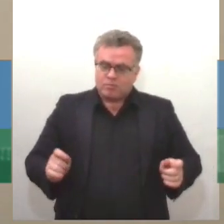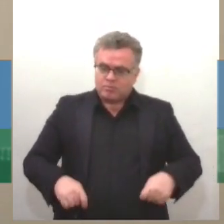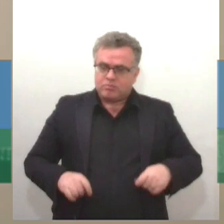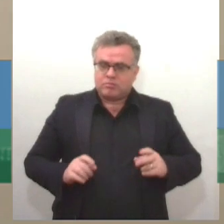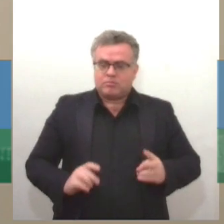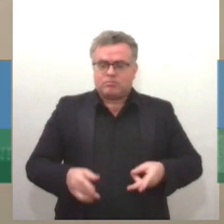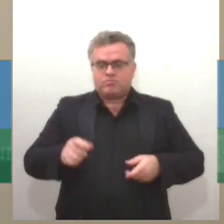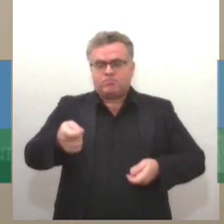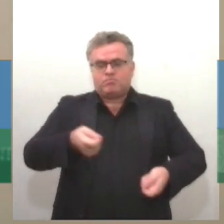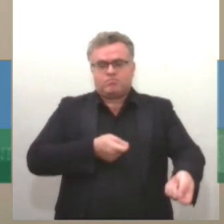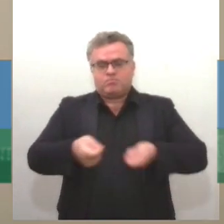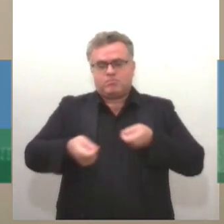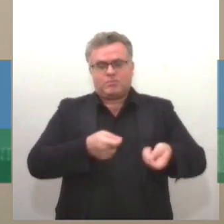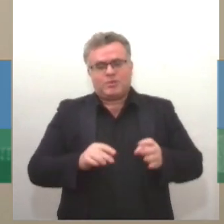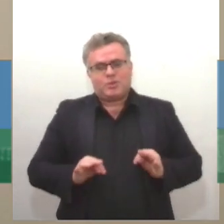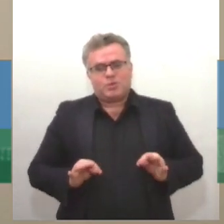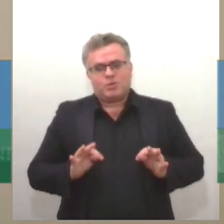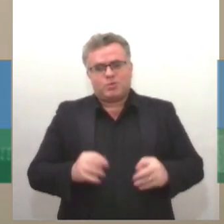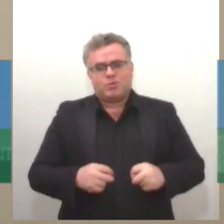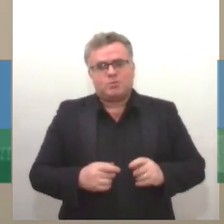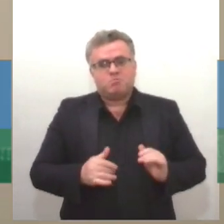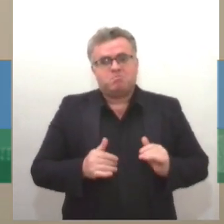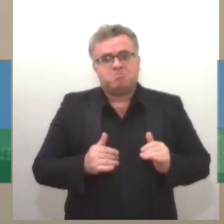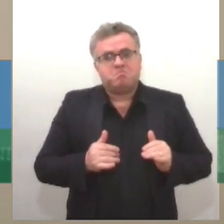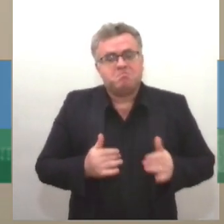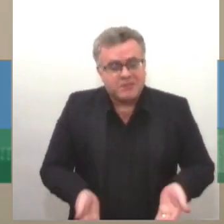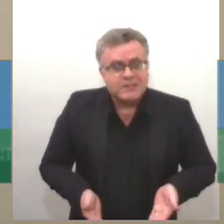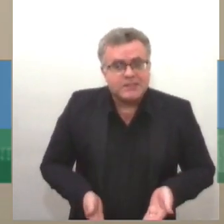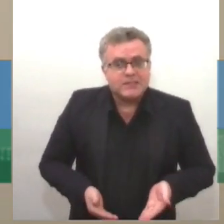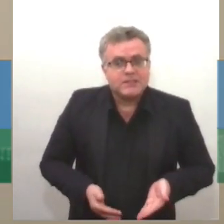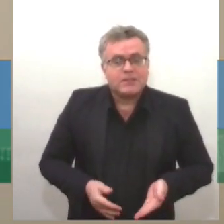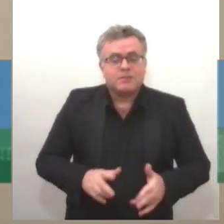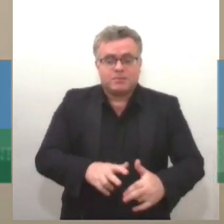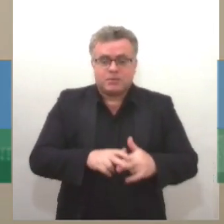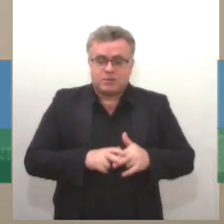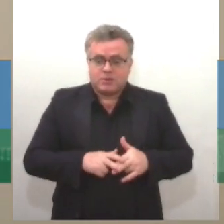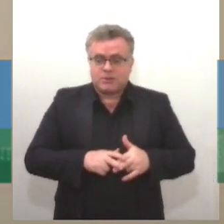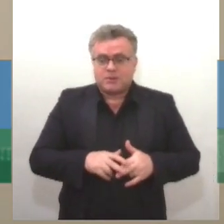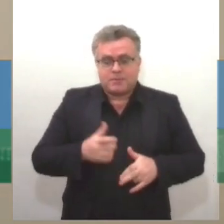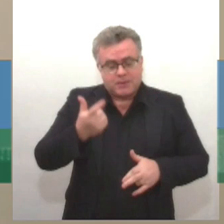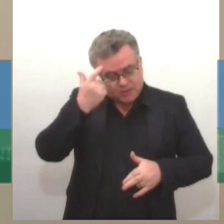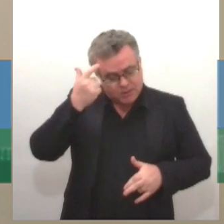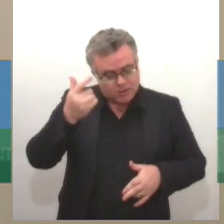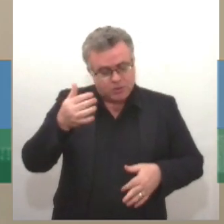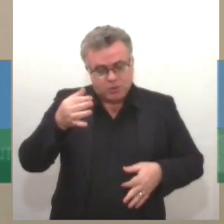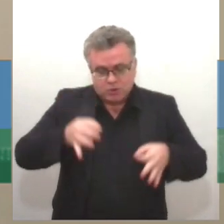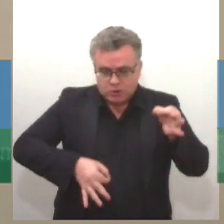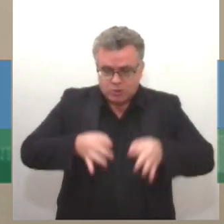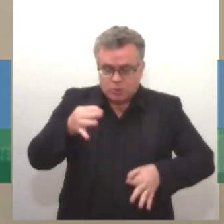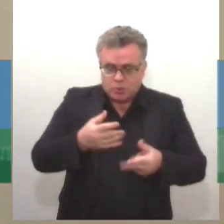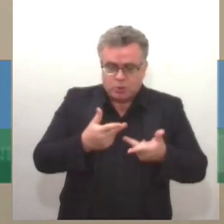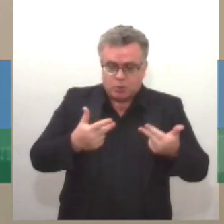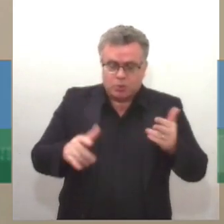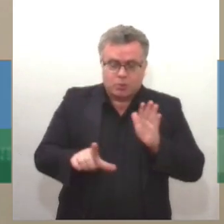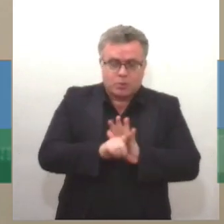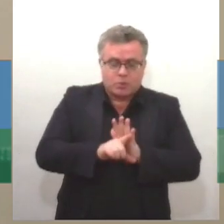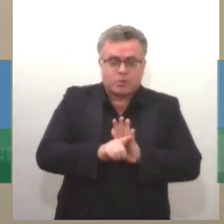isso. Uhum. E pensando no aspecto jurídico, eu acredito que tenha uma